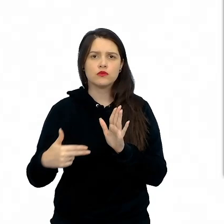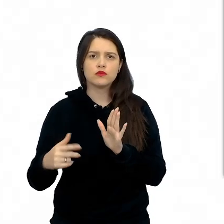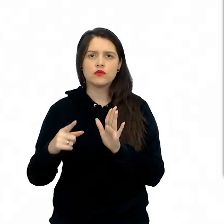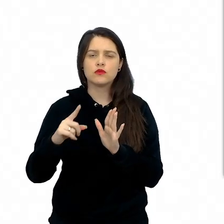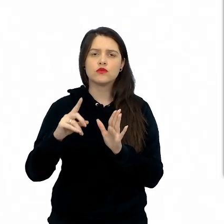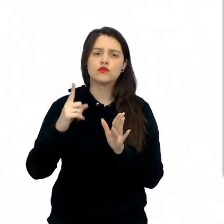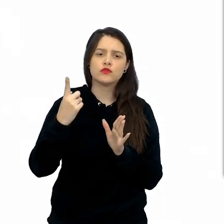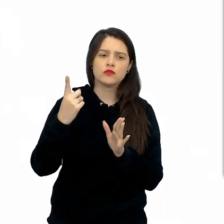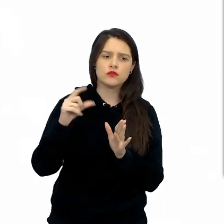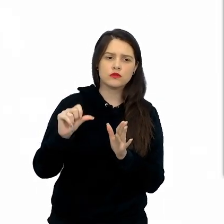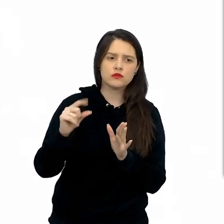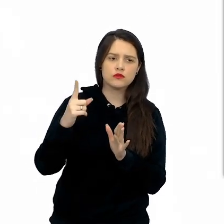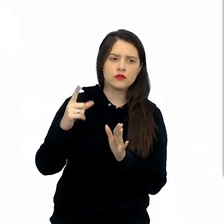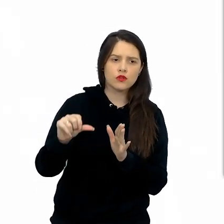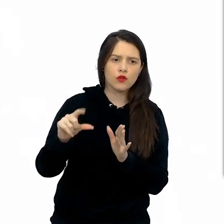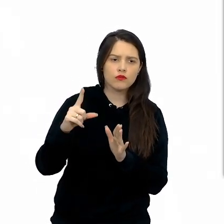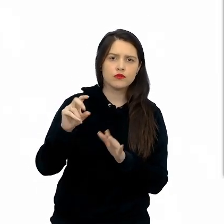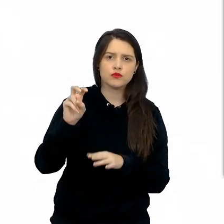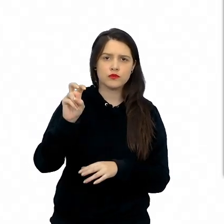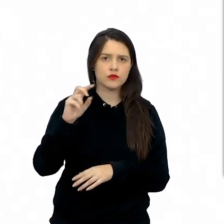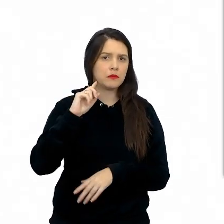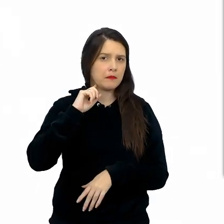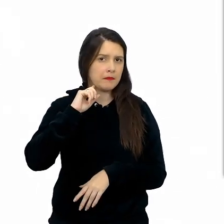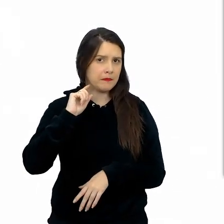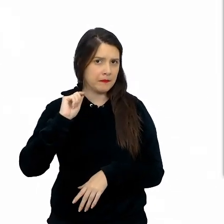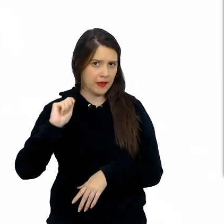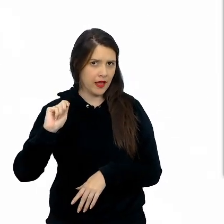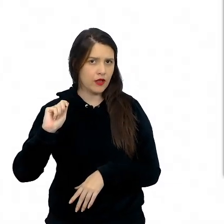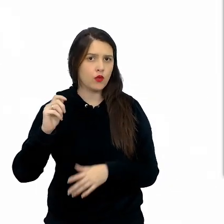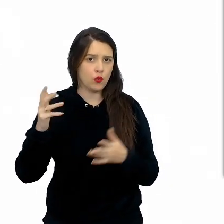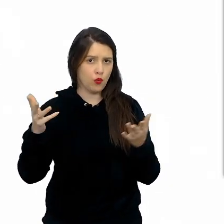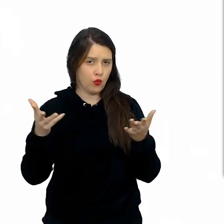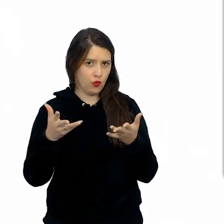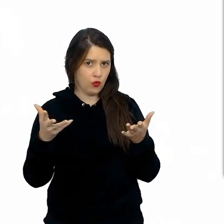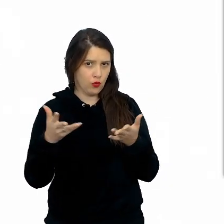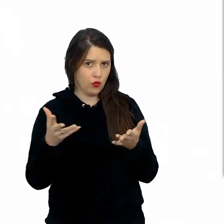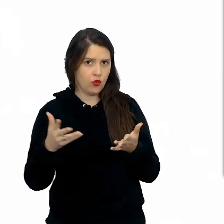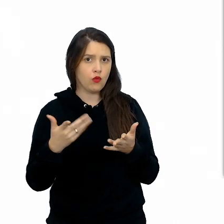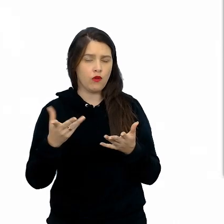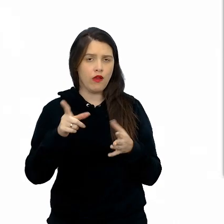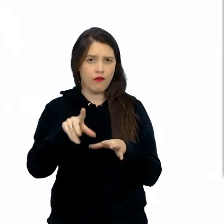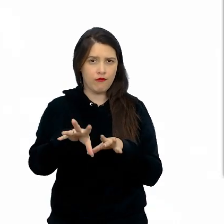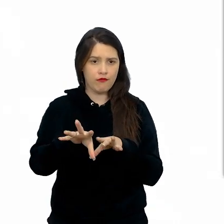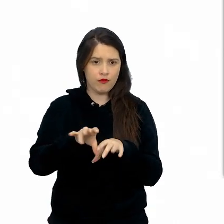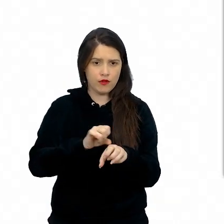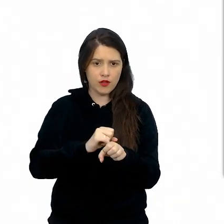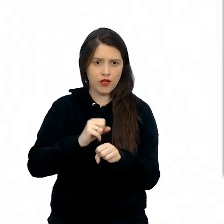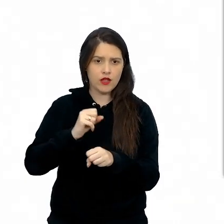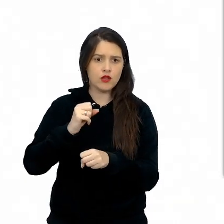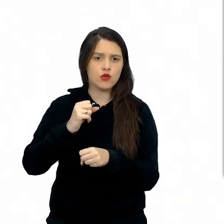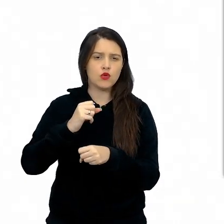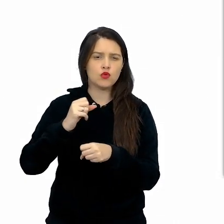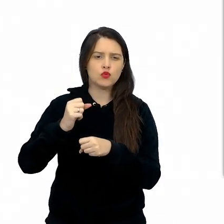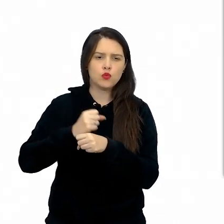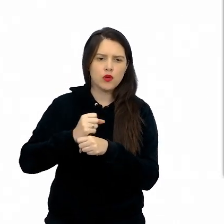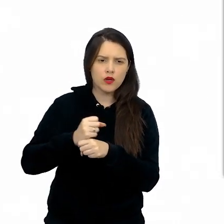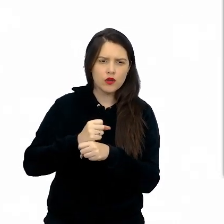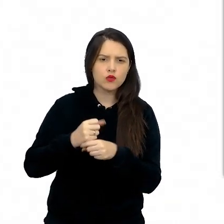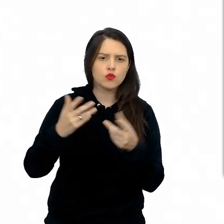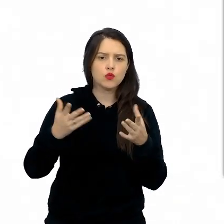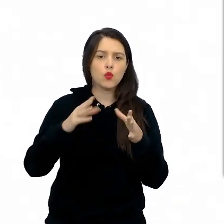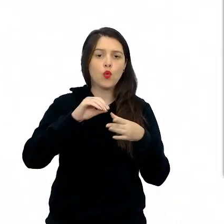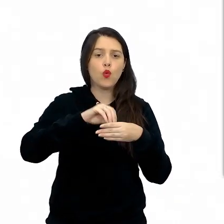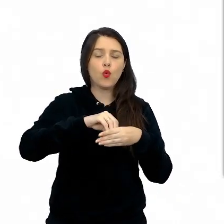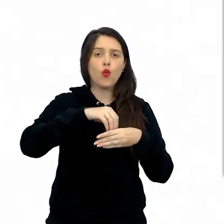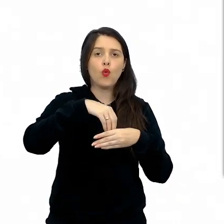dia 19/5, né, nós temos hoje a formação do ano e série, do